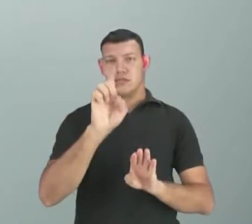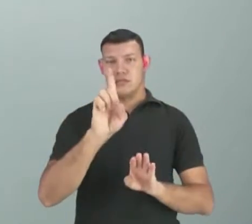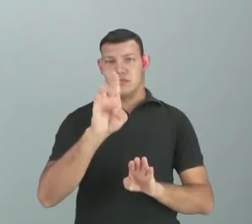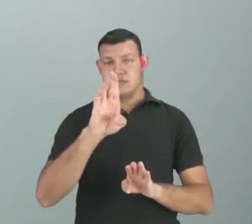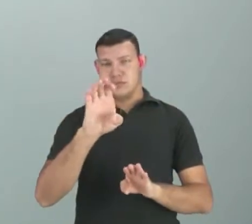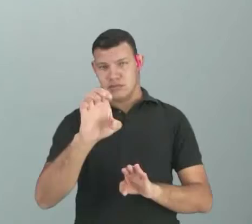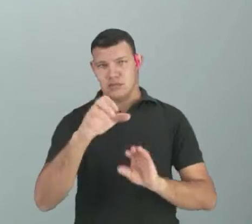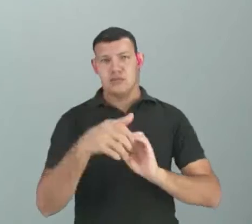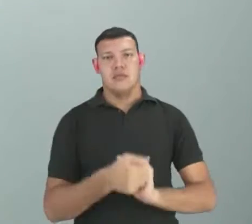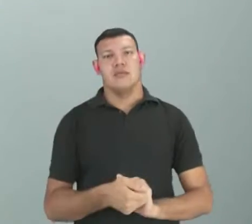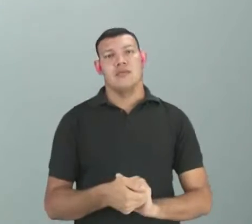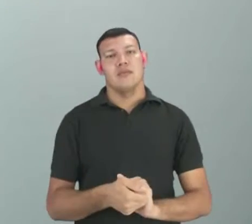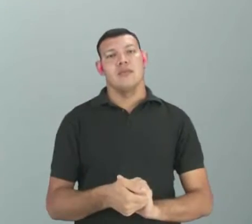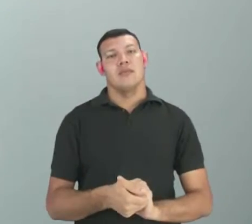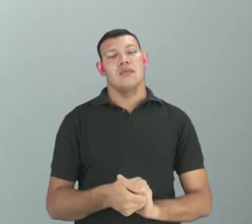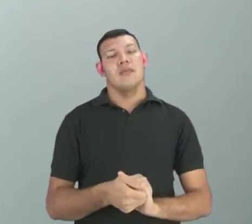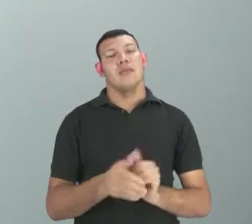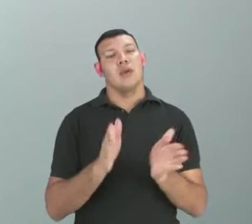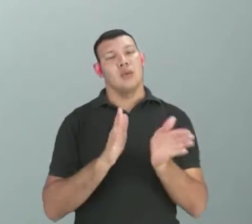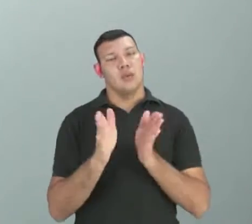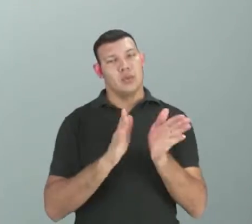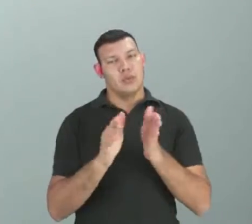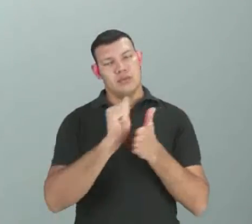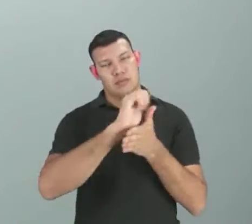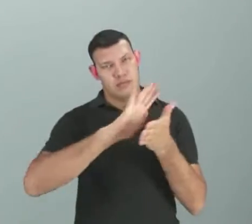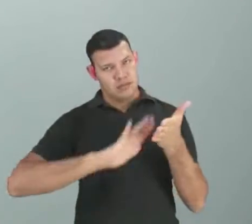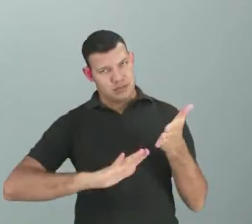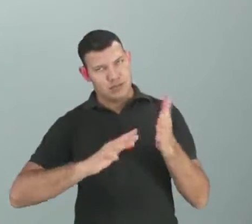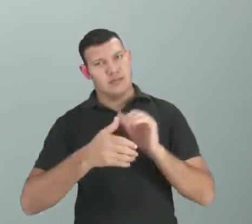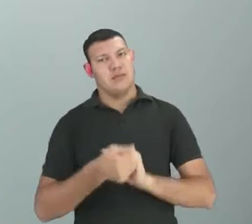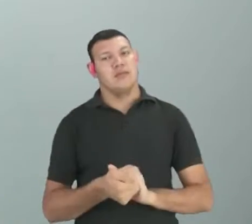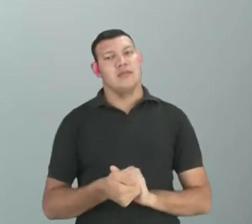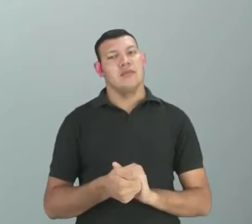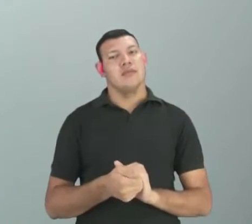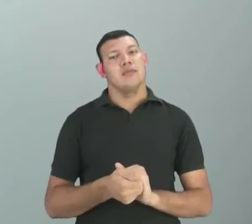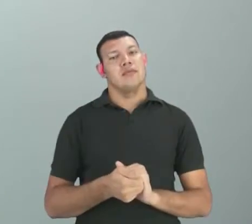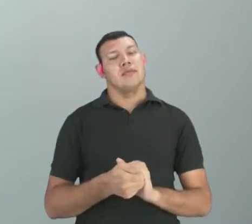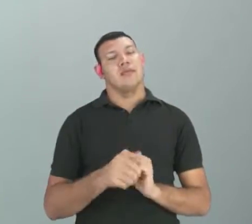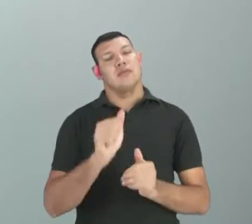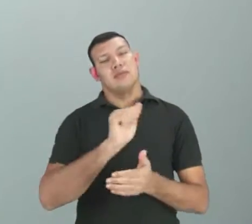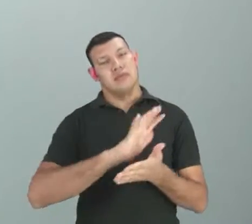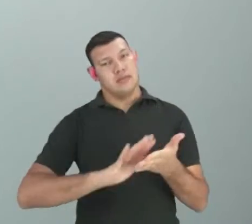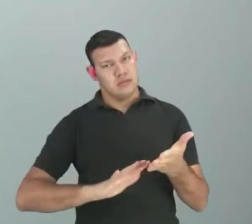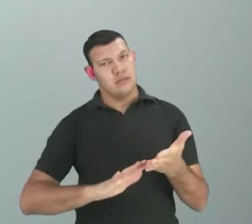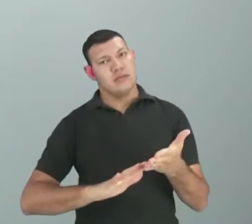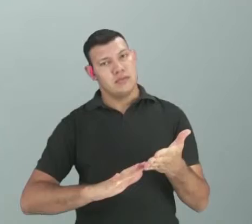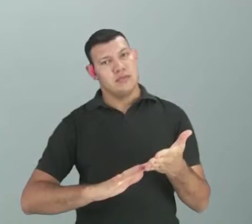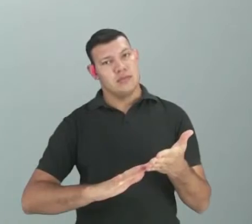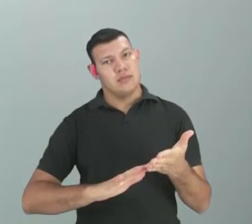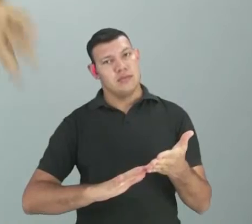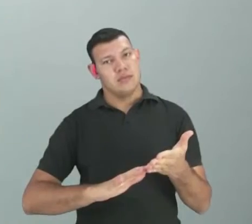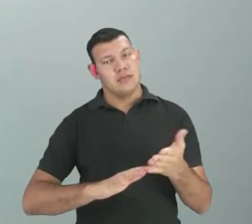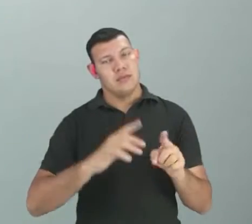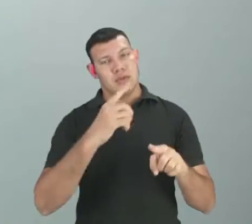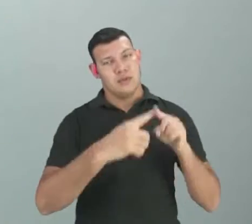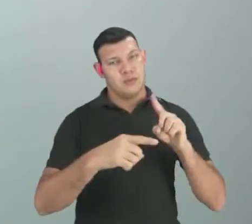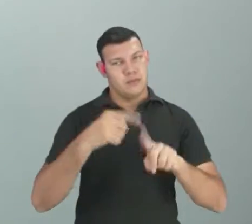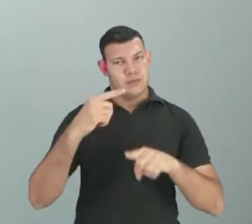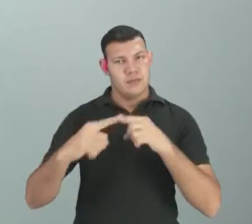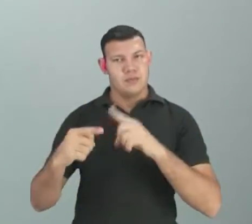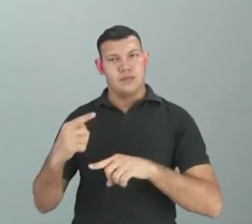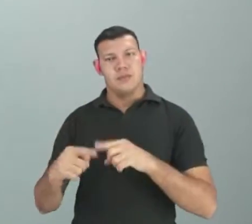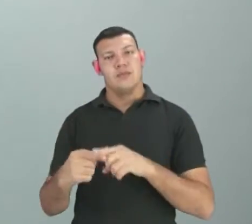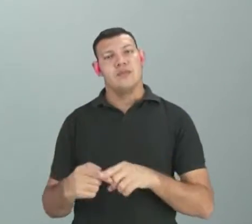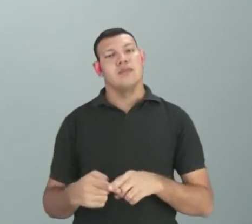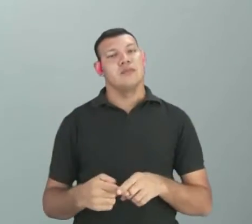plataforma Eduque, para vocês terem acesso tanto ao exercitando, quanto às atividades os materiais que a gente passa